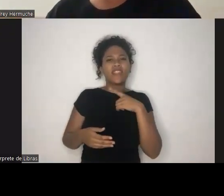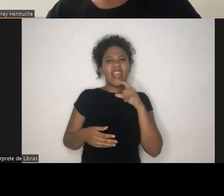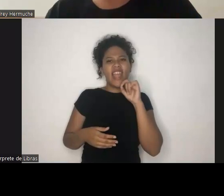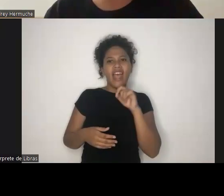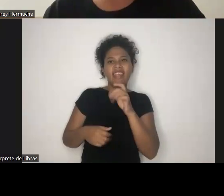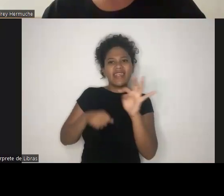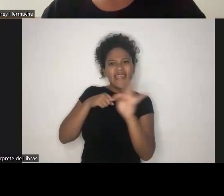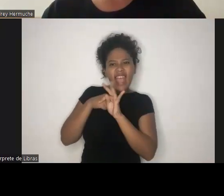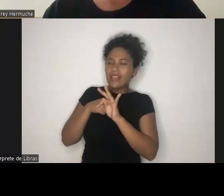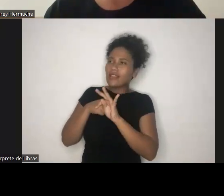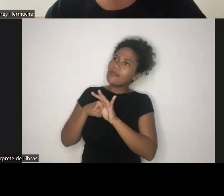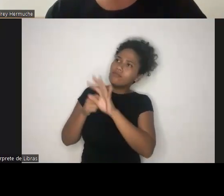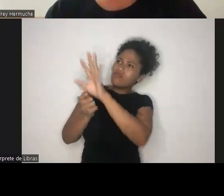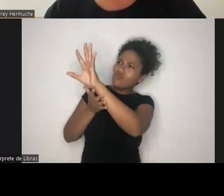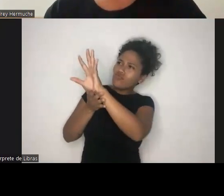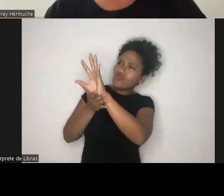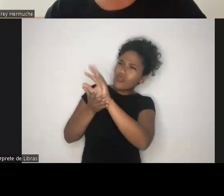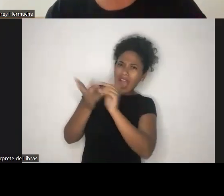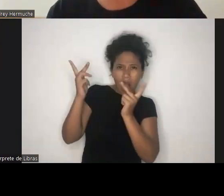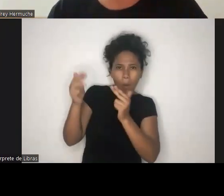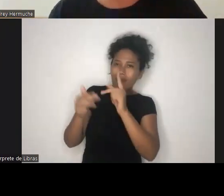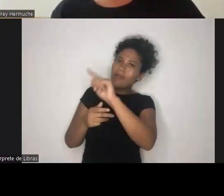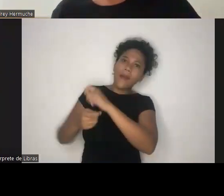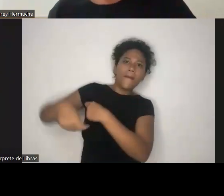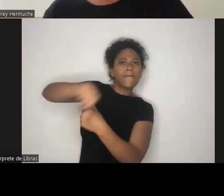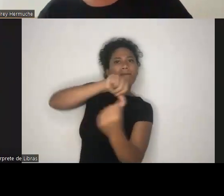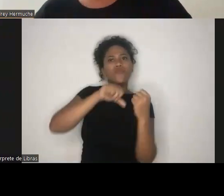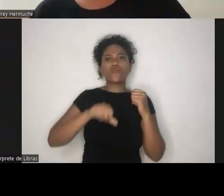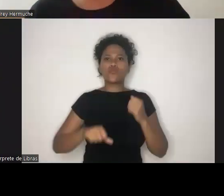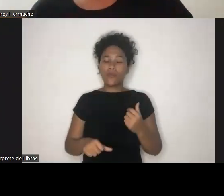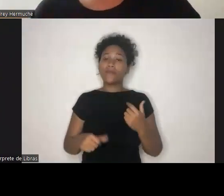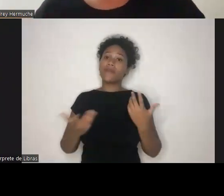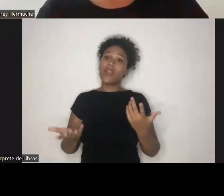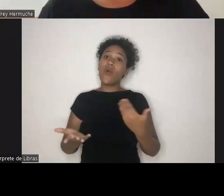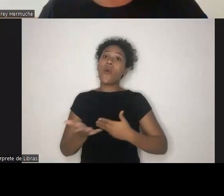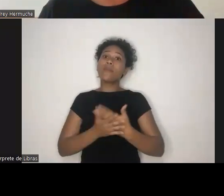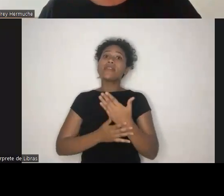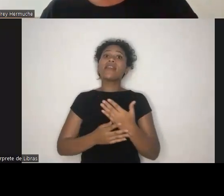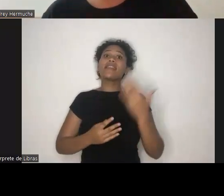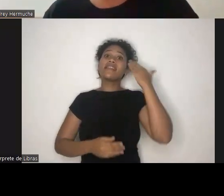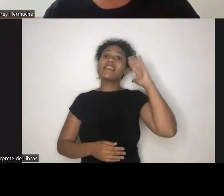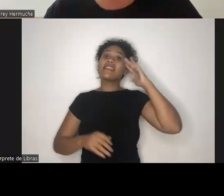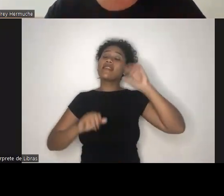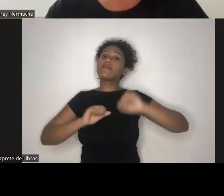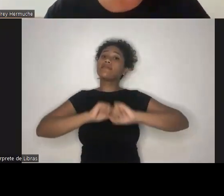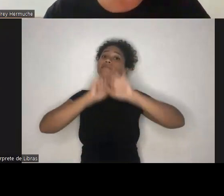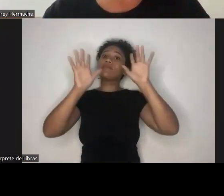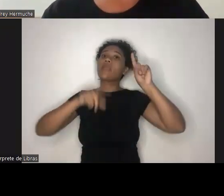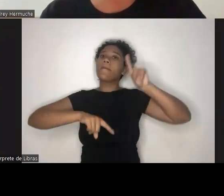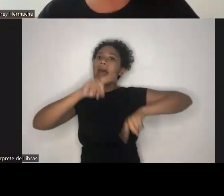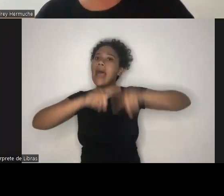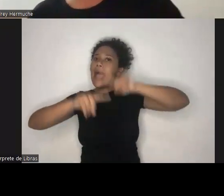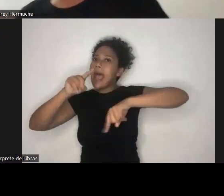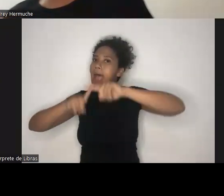esse exercício de de expressão de outros artistas e aí eu comecei a entender alguns materiais e